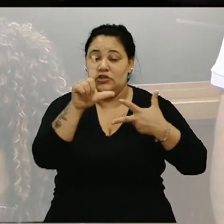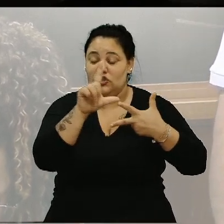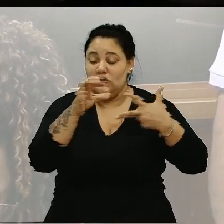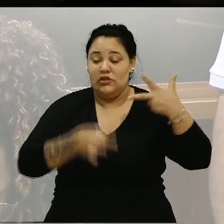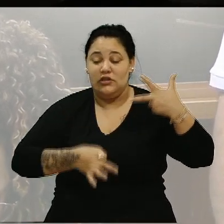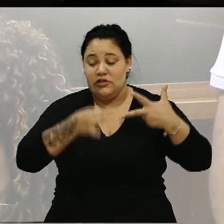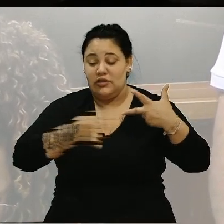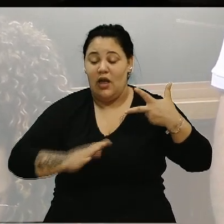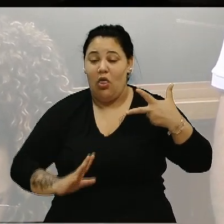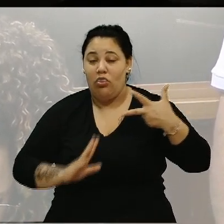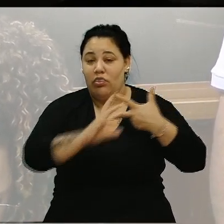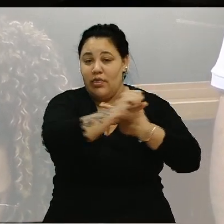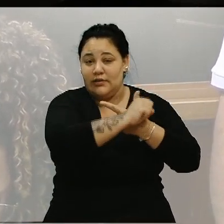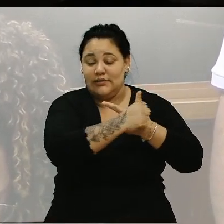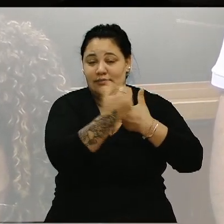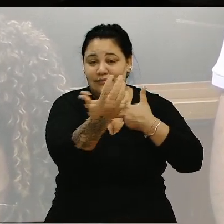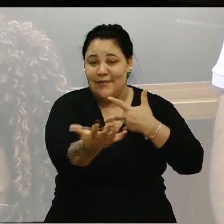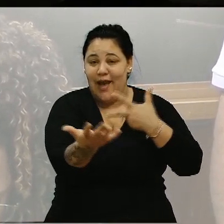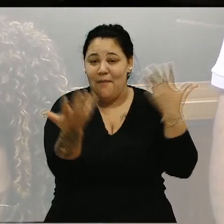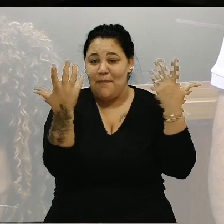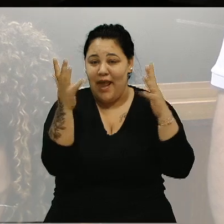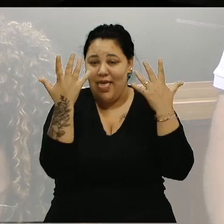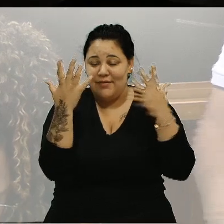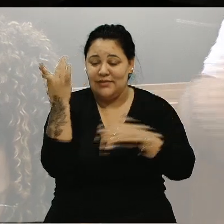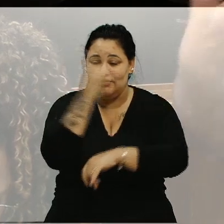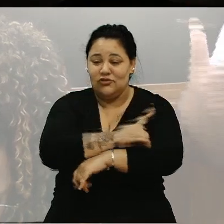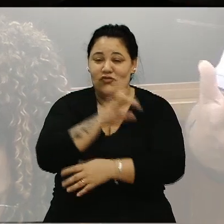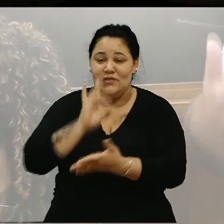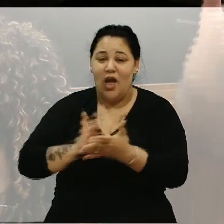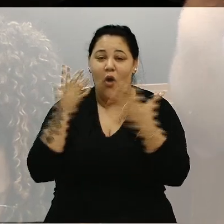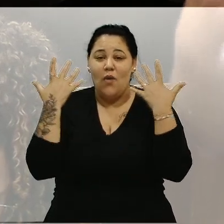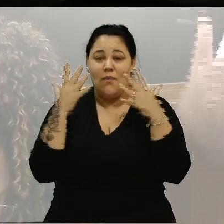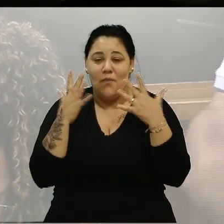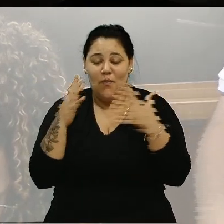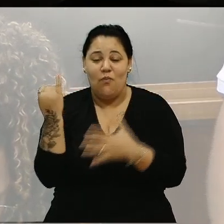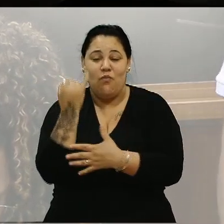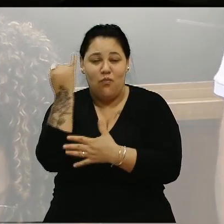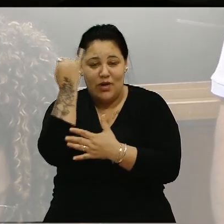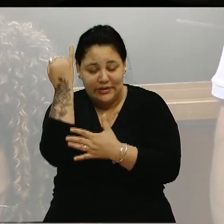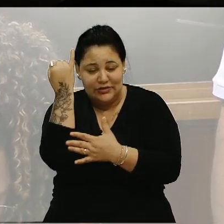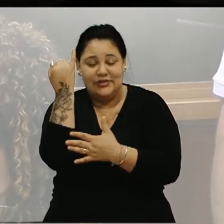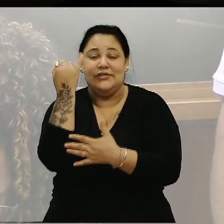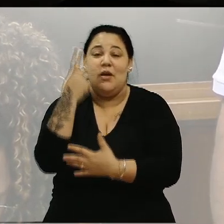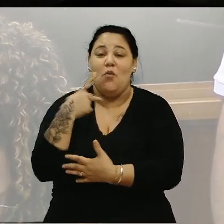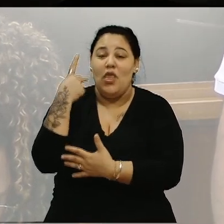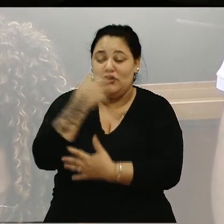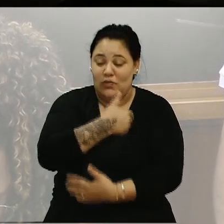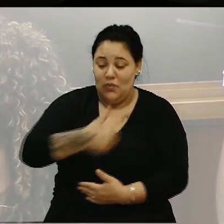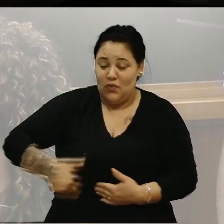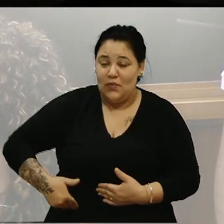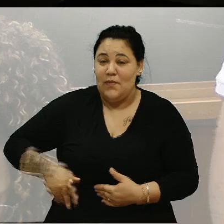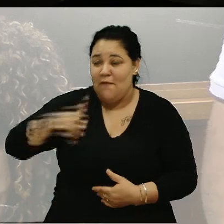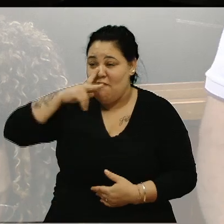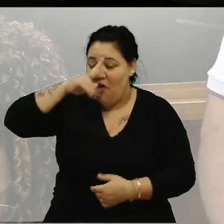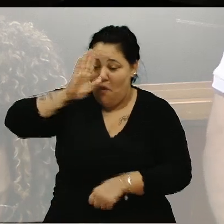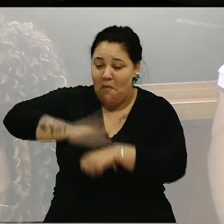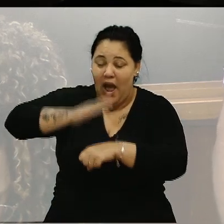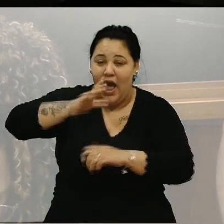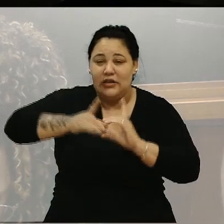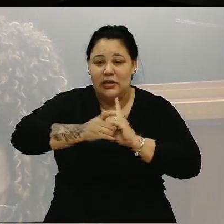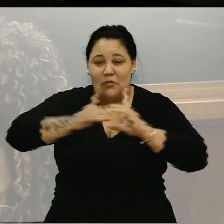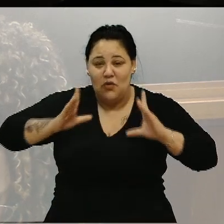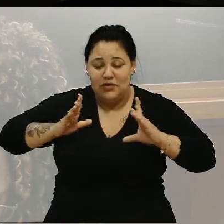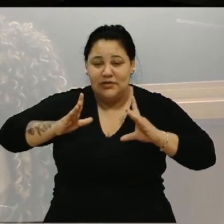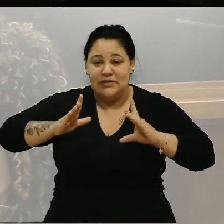Judiciário, parabéns pela essa data importante, né, nas políticas públicas, no fortalecimento da democracia, e uma